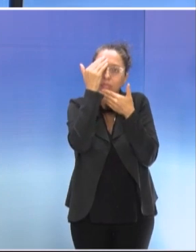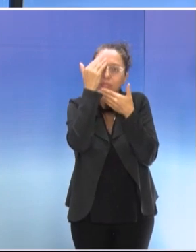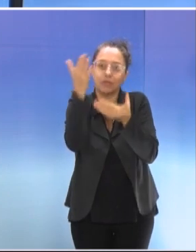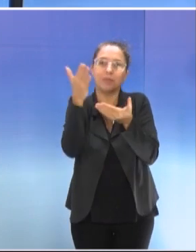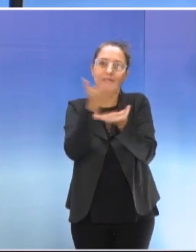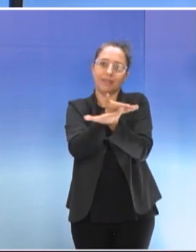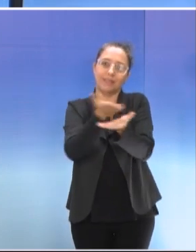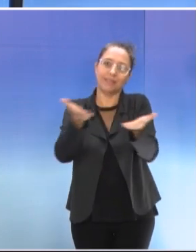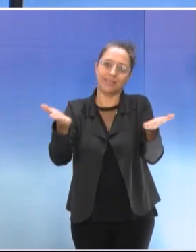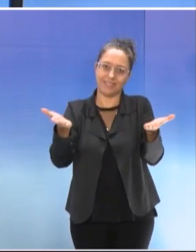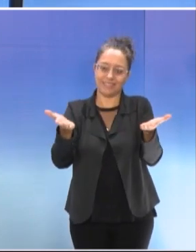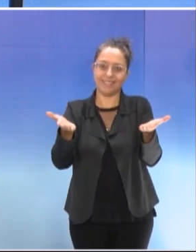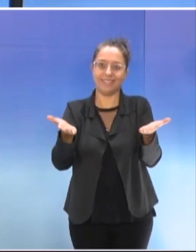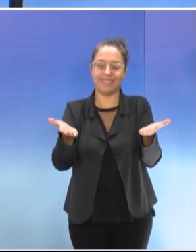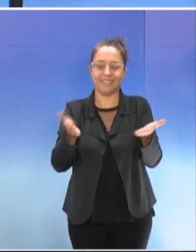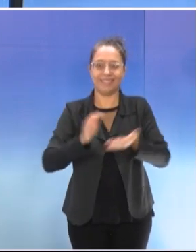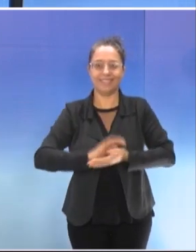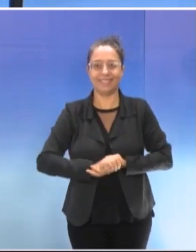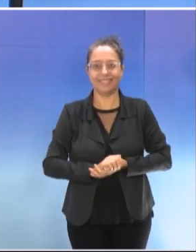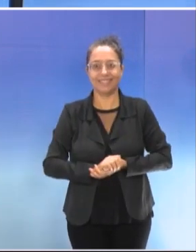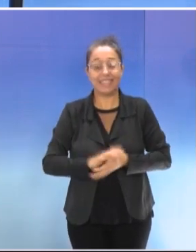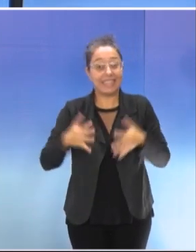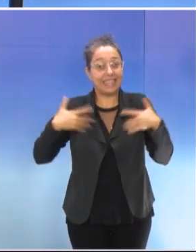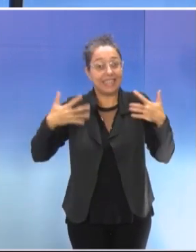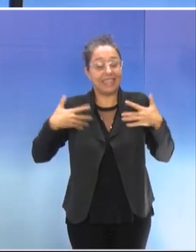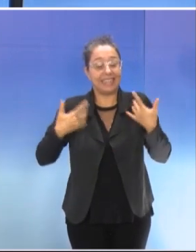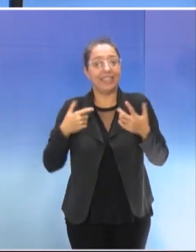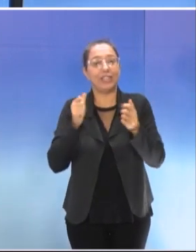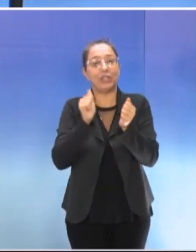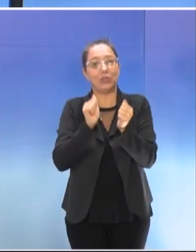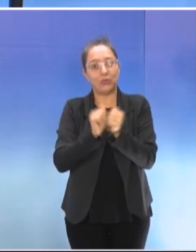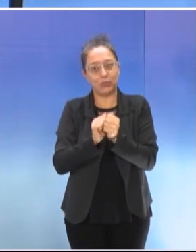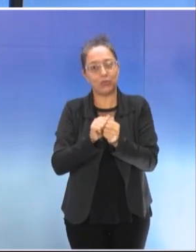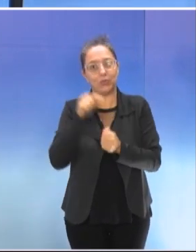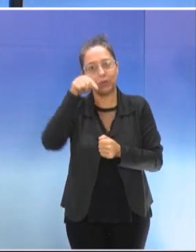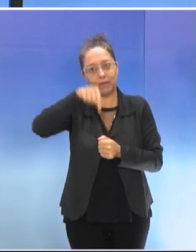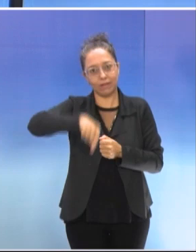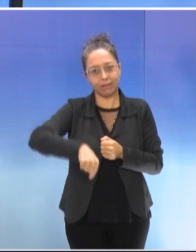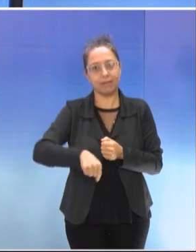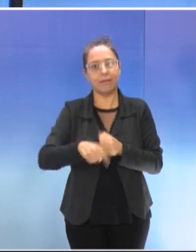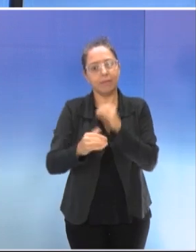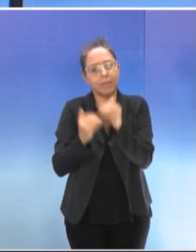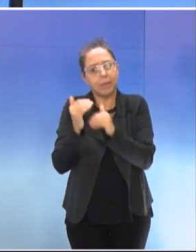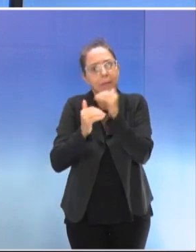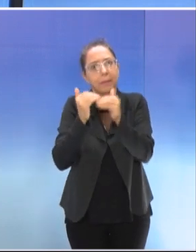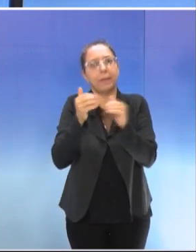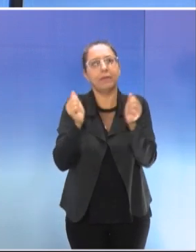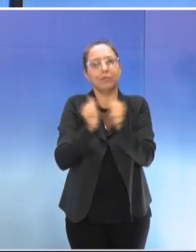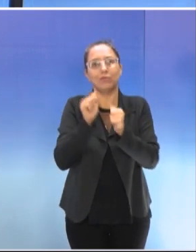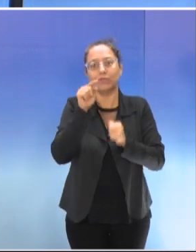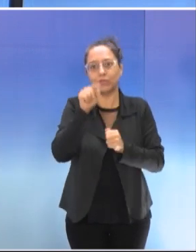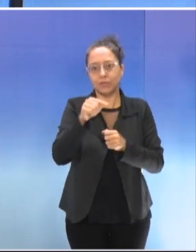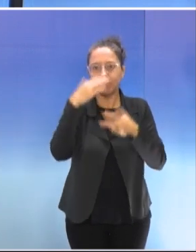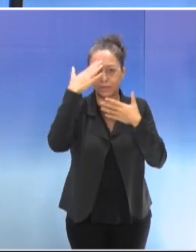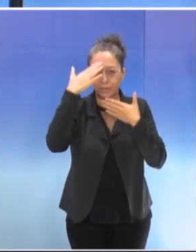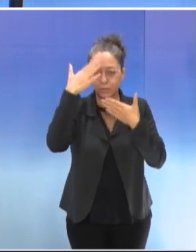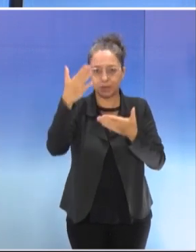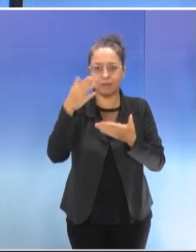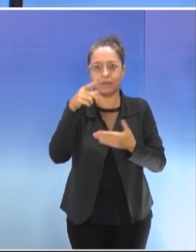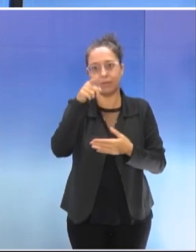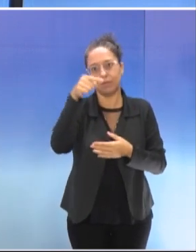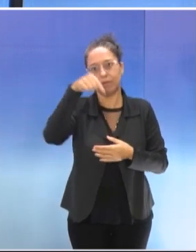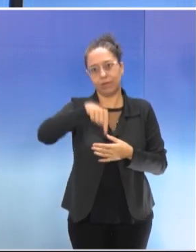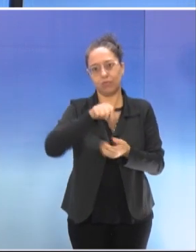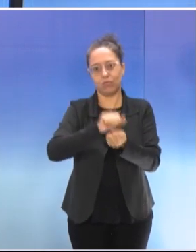tá? Muito obrigado. É uma alegria poder estarmos juntos aqui, construindo história. Eu quero agradecer você